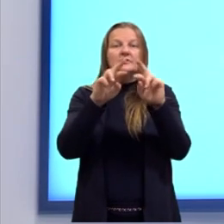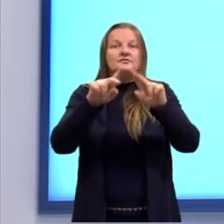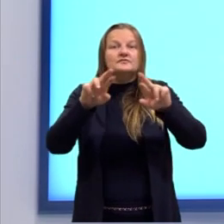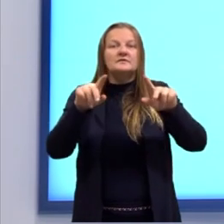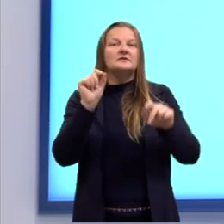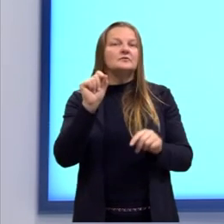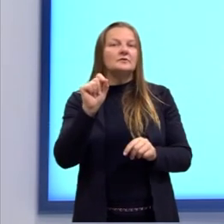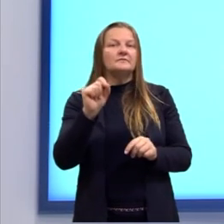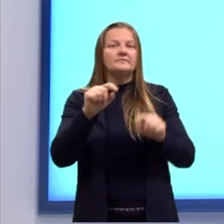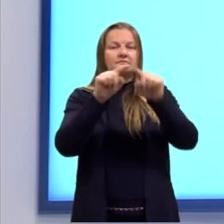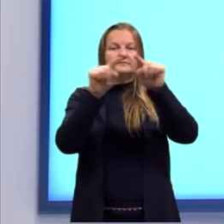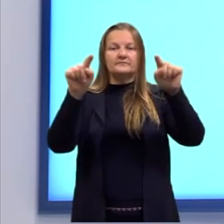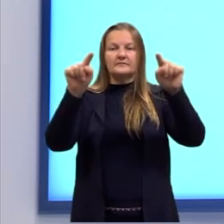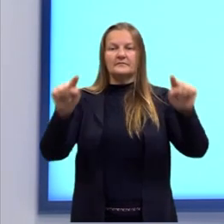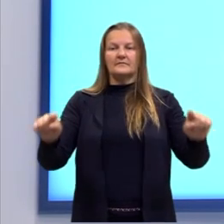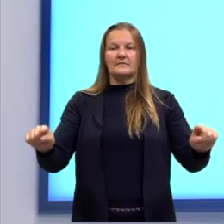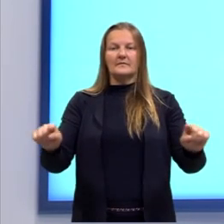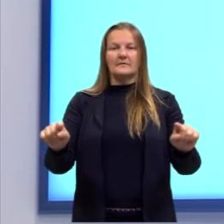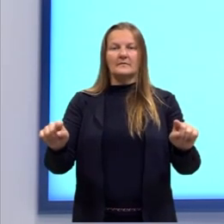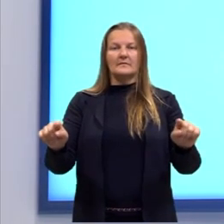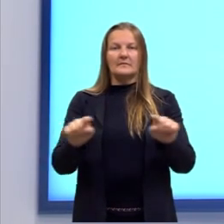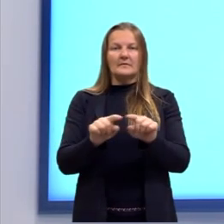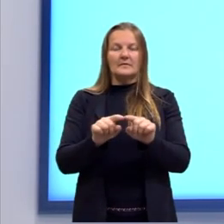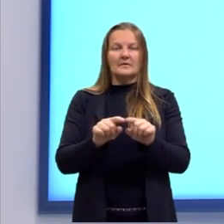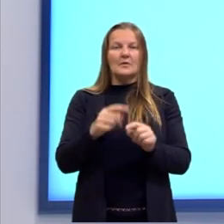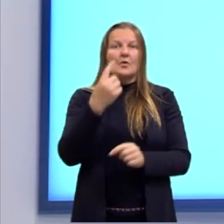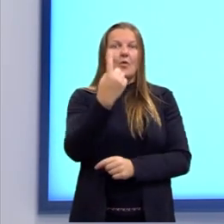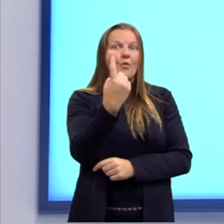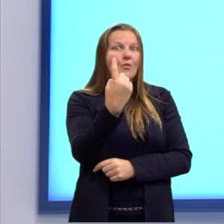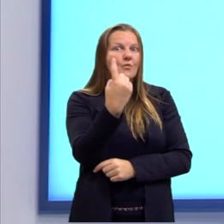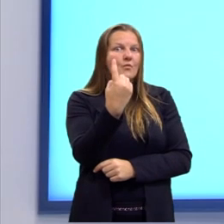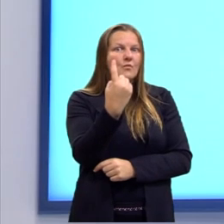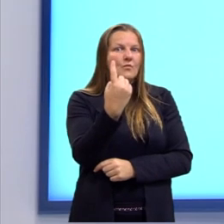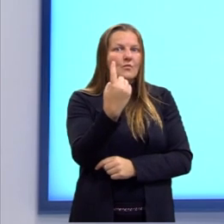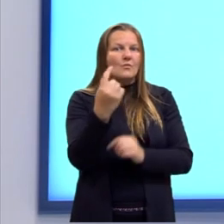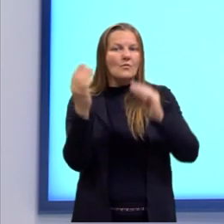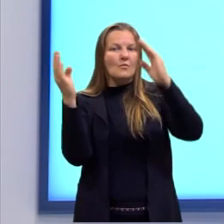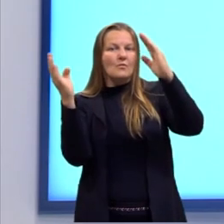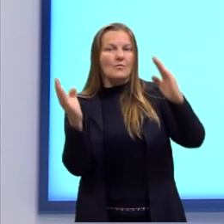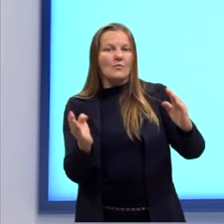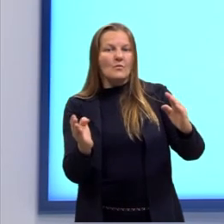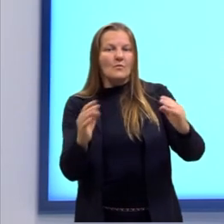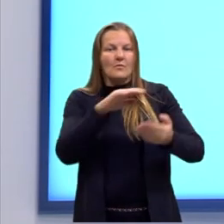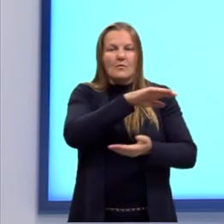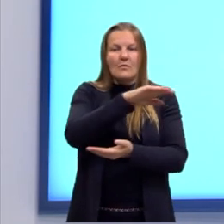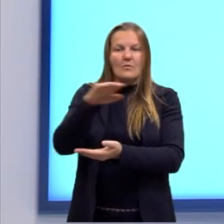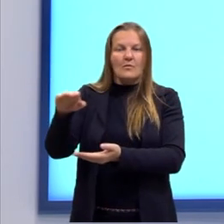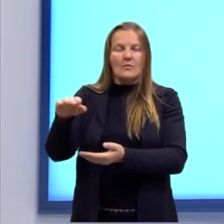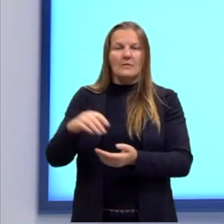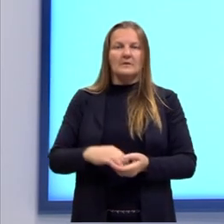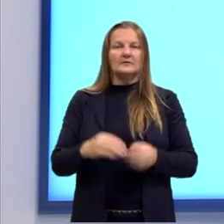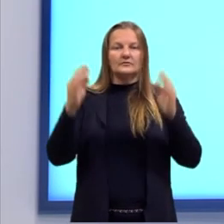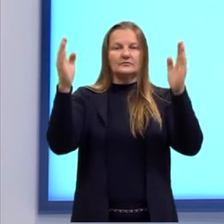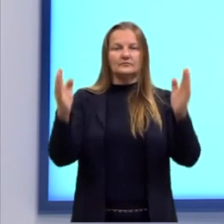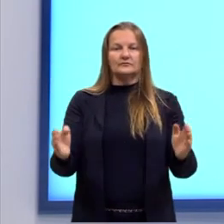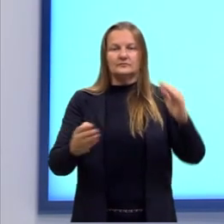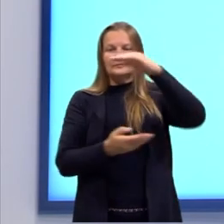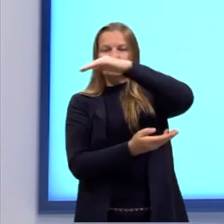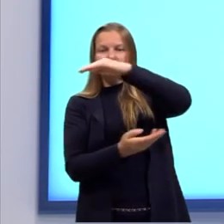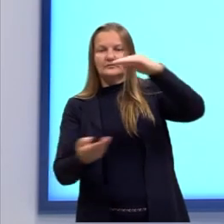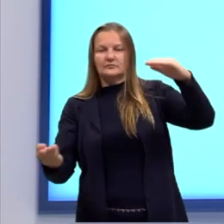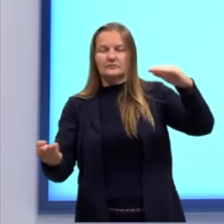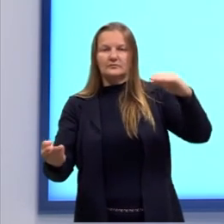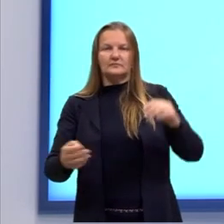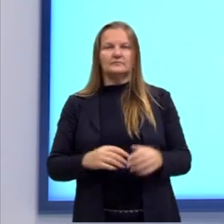é que trapézios possuem um par de lados paralelos e os paralelogramos dois